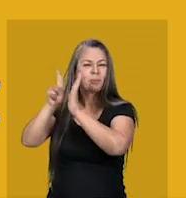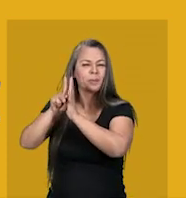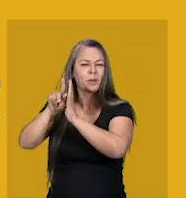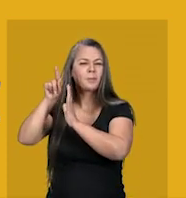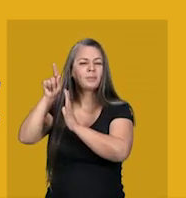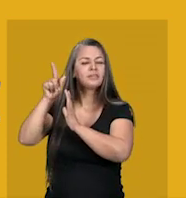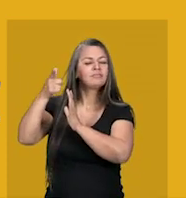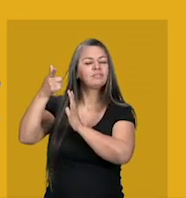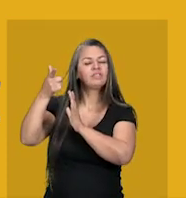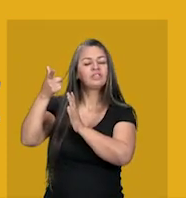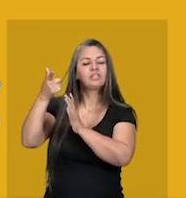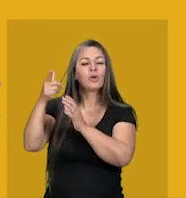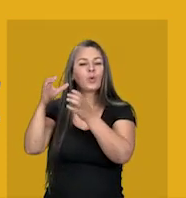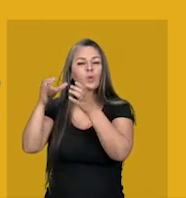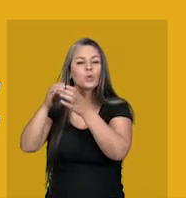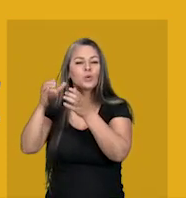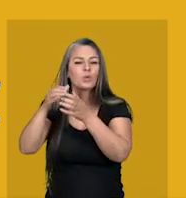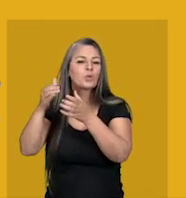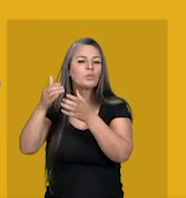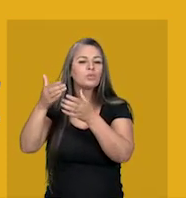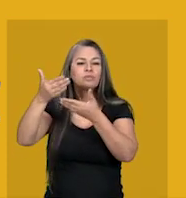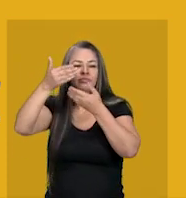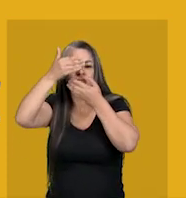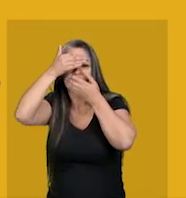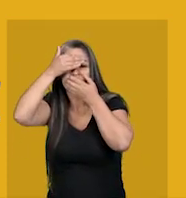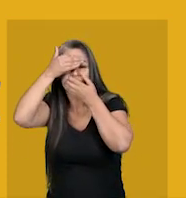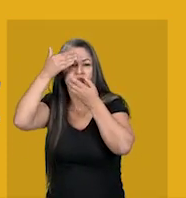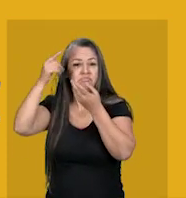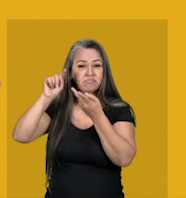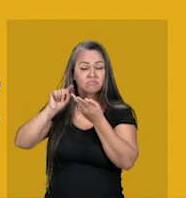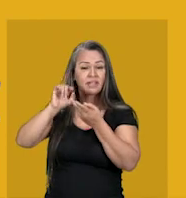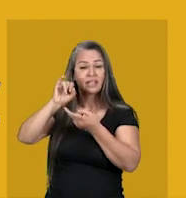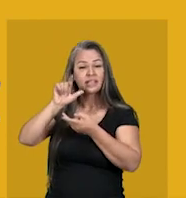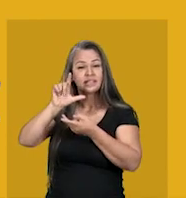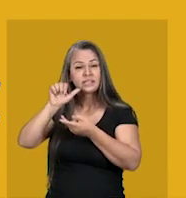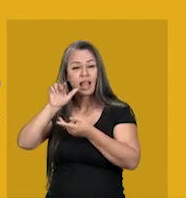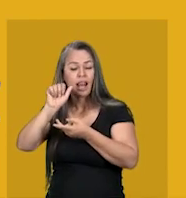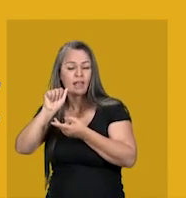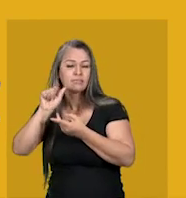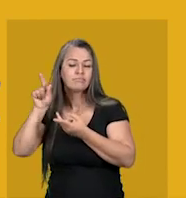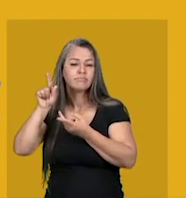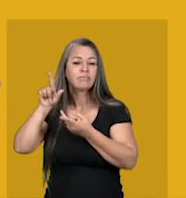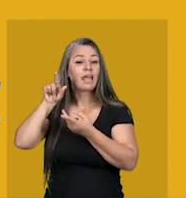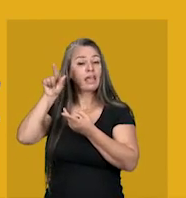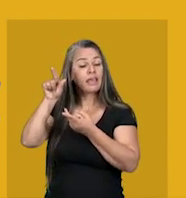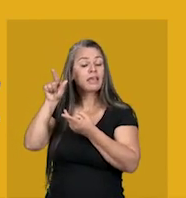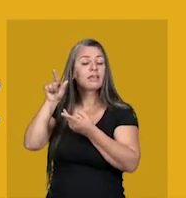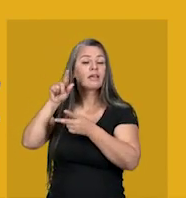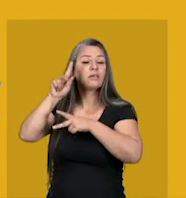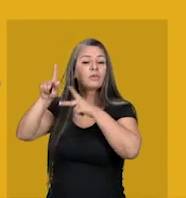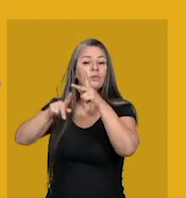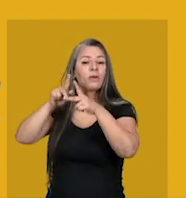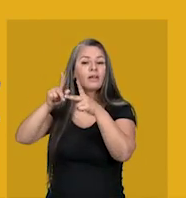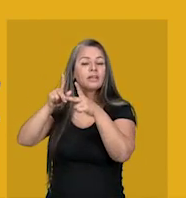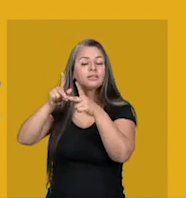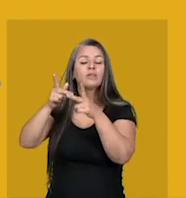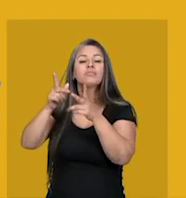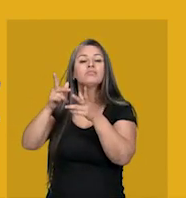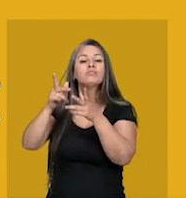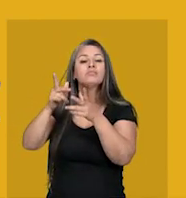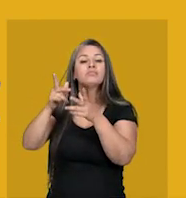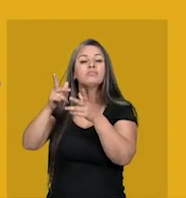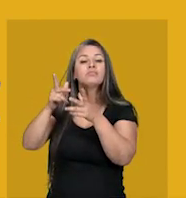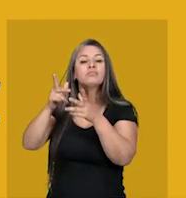de religião mediterrânea ou África setentrional, e também chamado de África Negra, quer dizer, perdão,